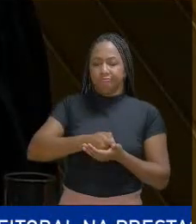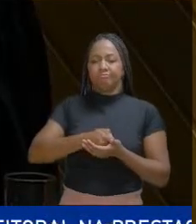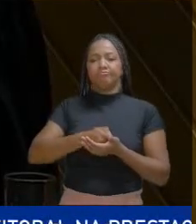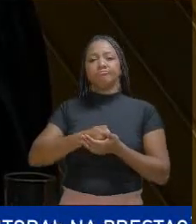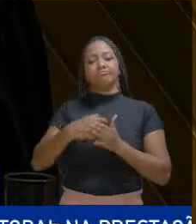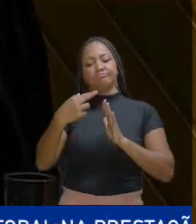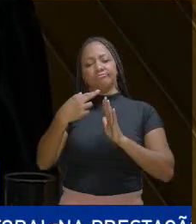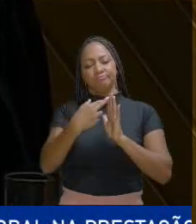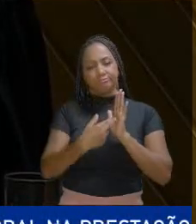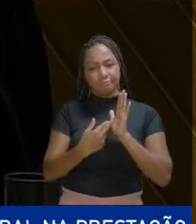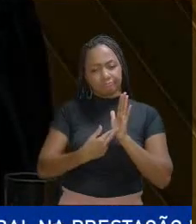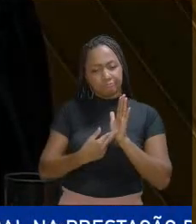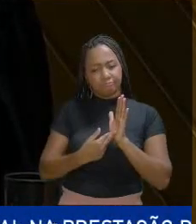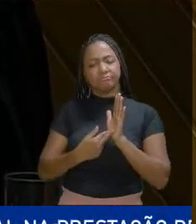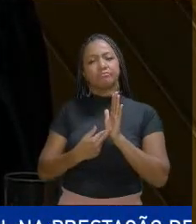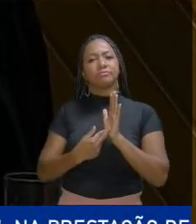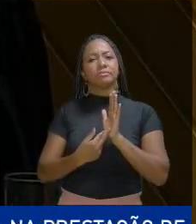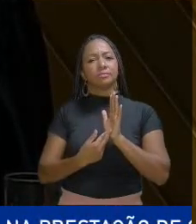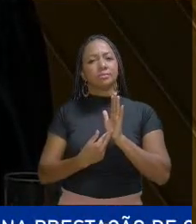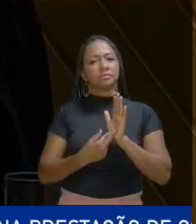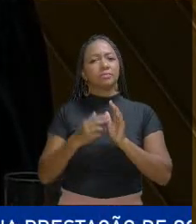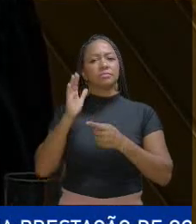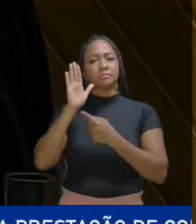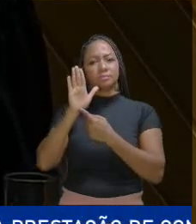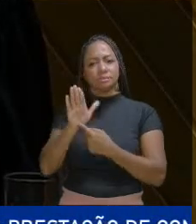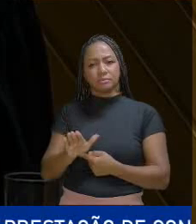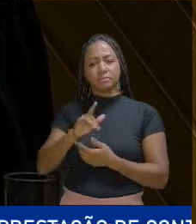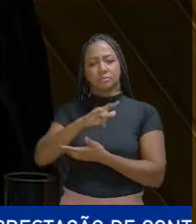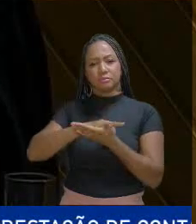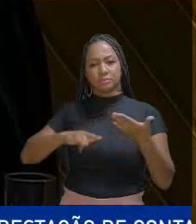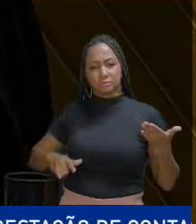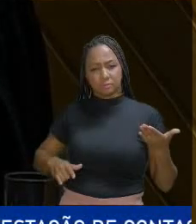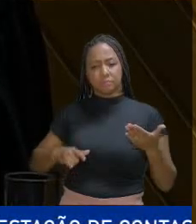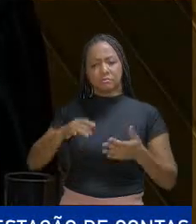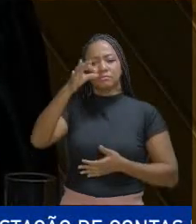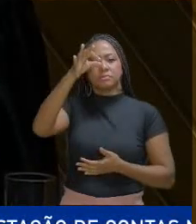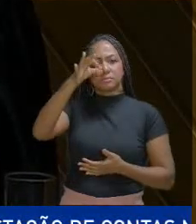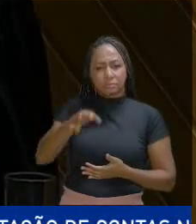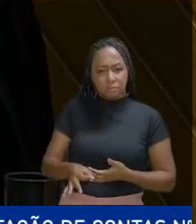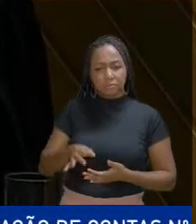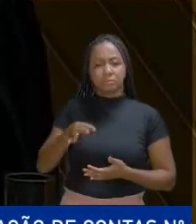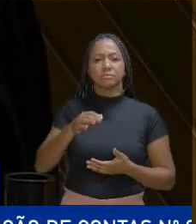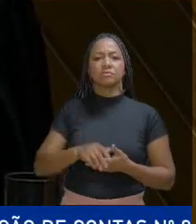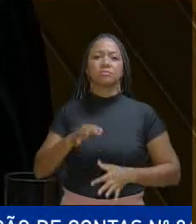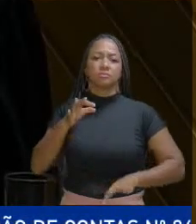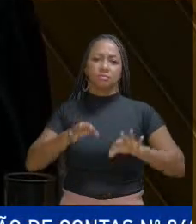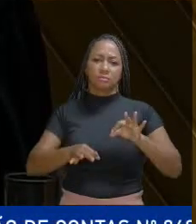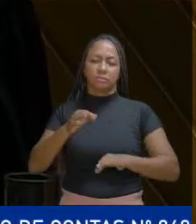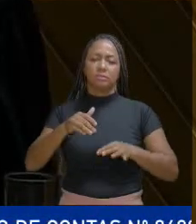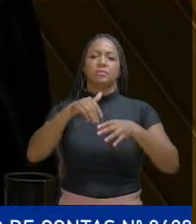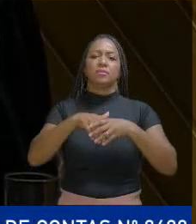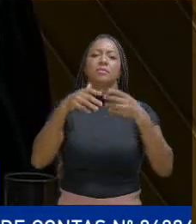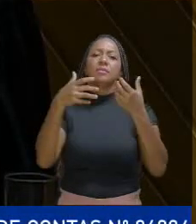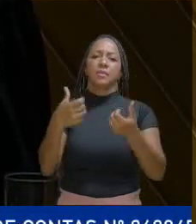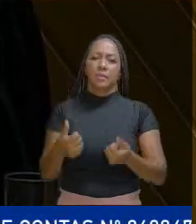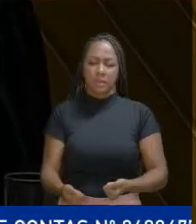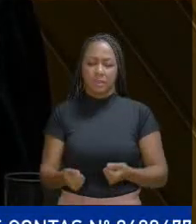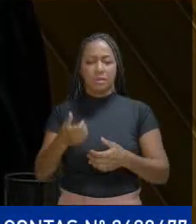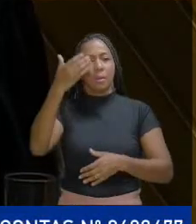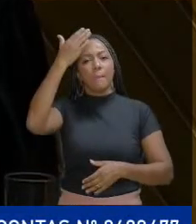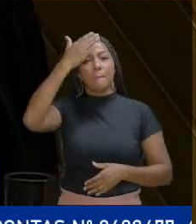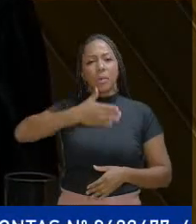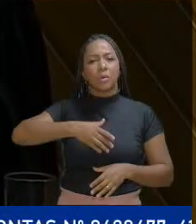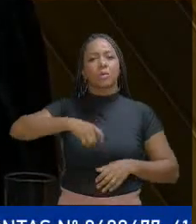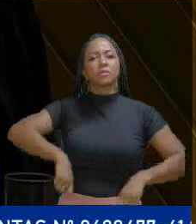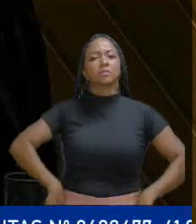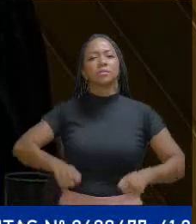a norma de regência preveja expressamente que, além do documento fiscal idôneo, a Justiça Eleitoral pode admitir, para fins de